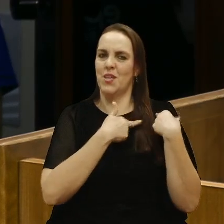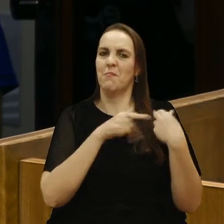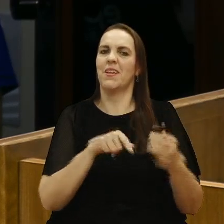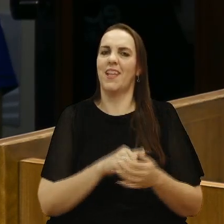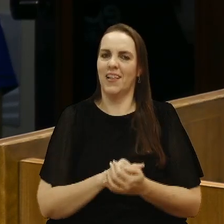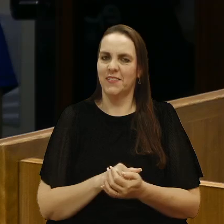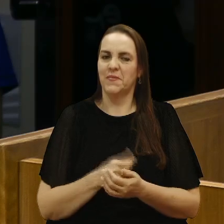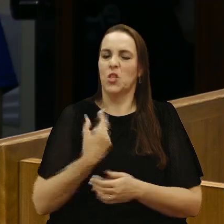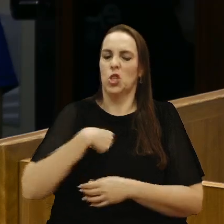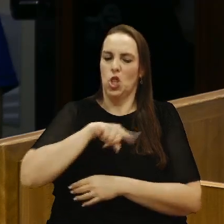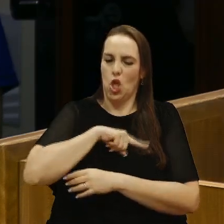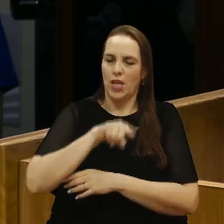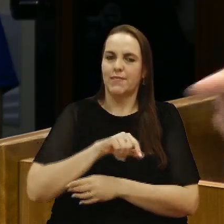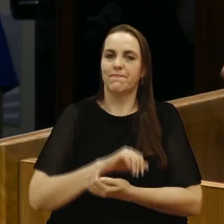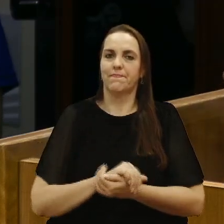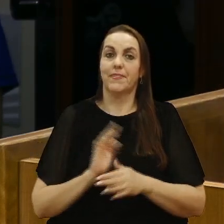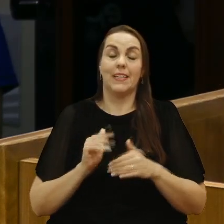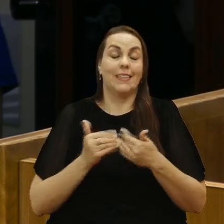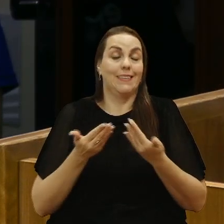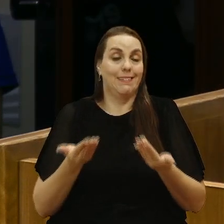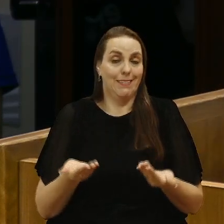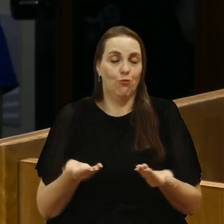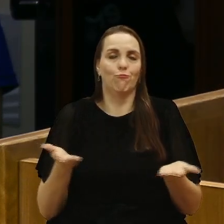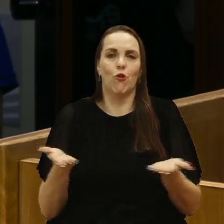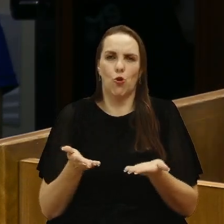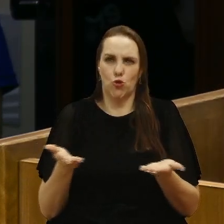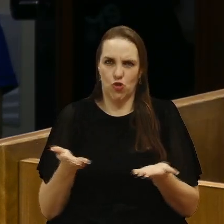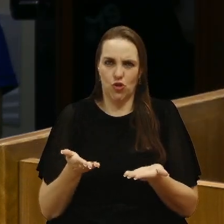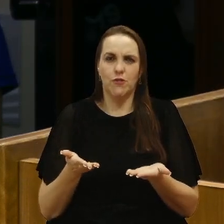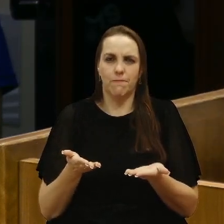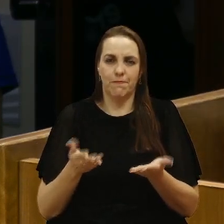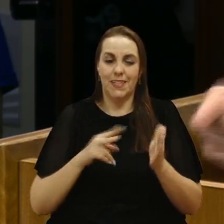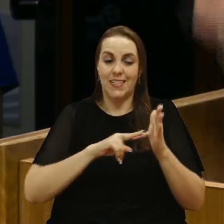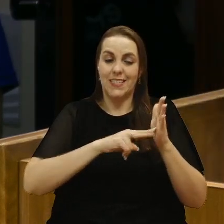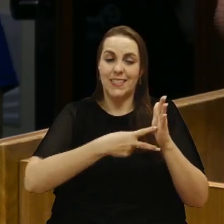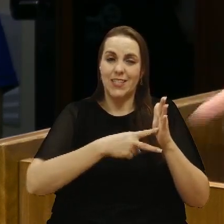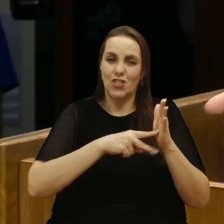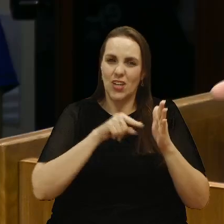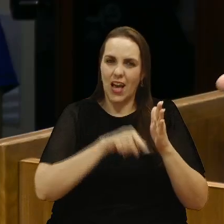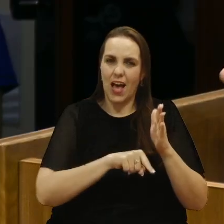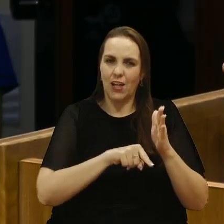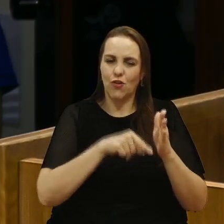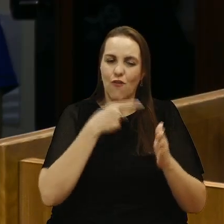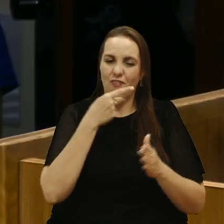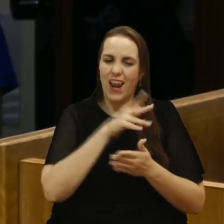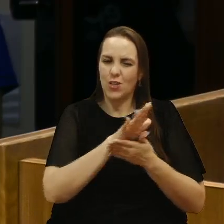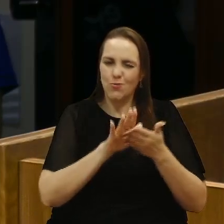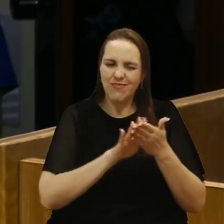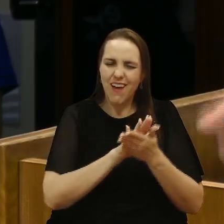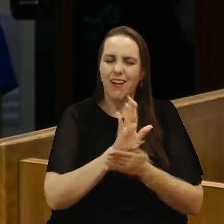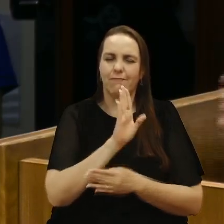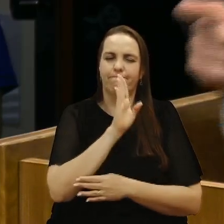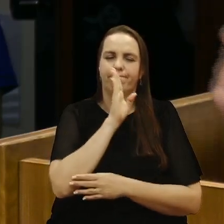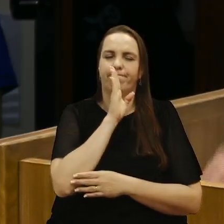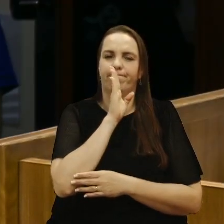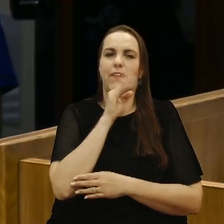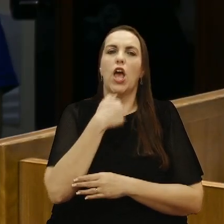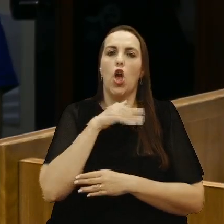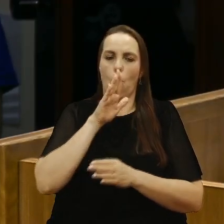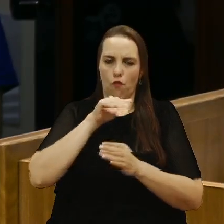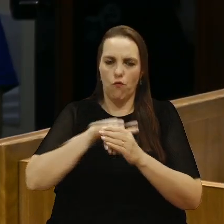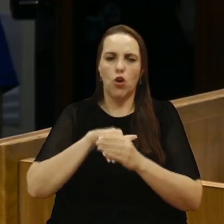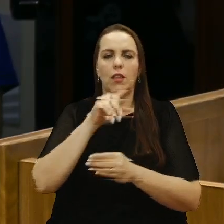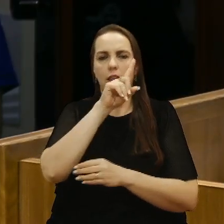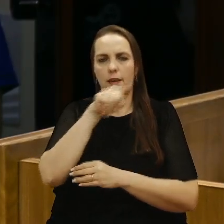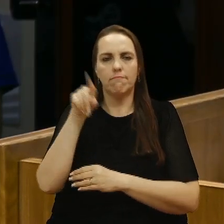Nas nossas. Então hoje, se o Sindserv não tivesse dito o que disse, eu estaria votando pela derrubada